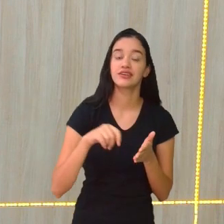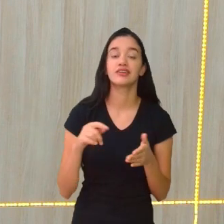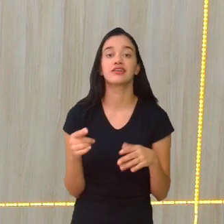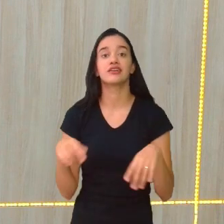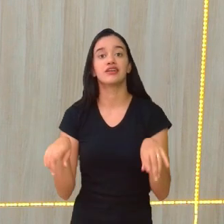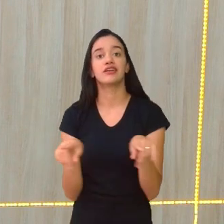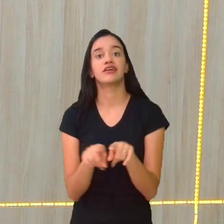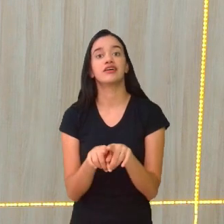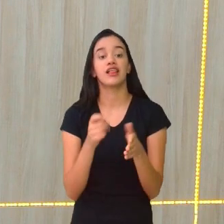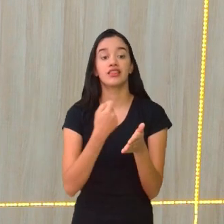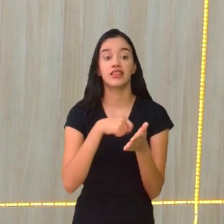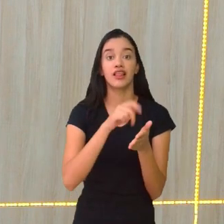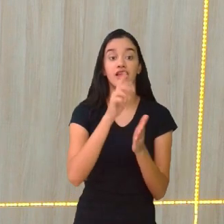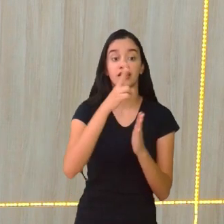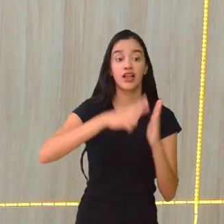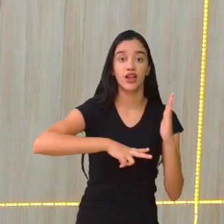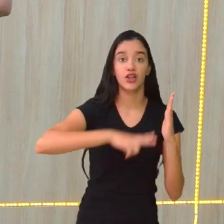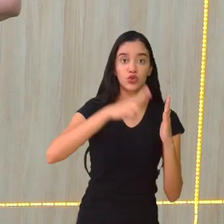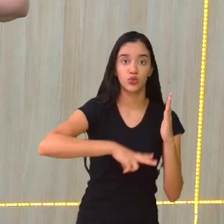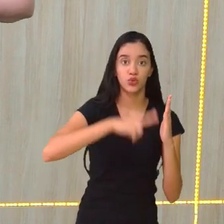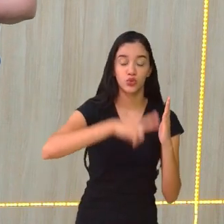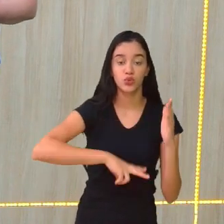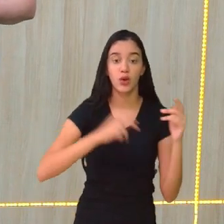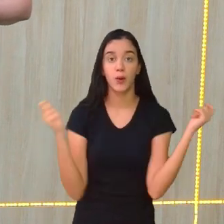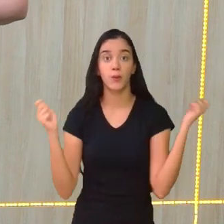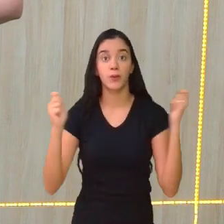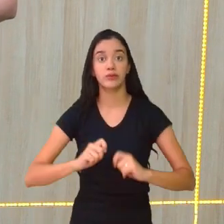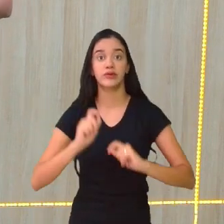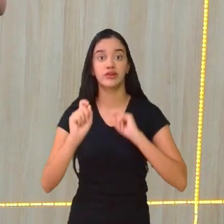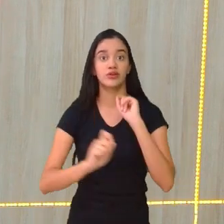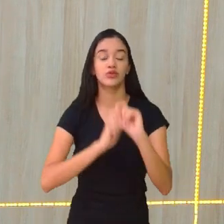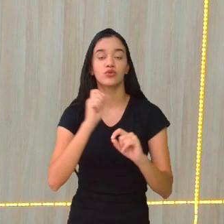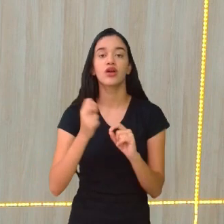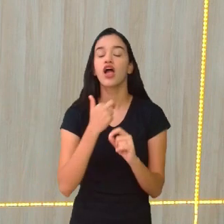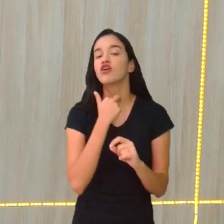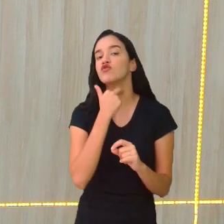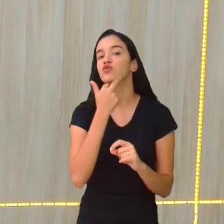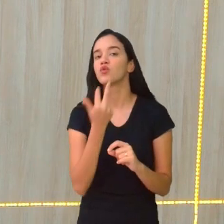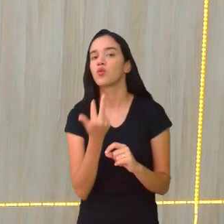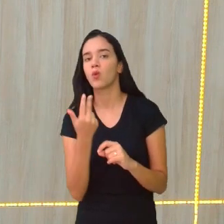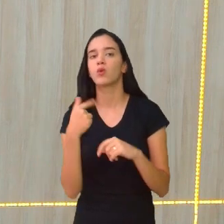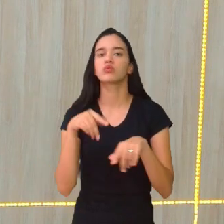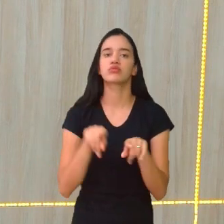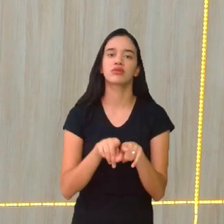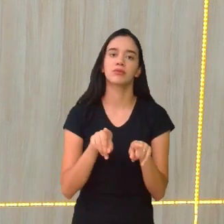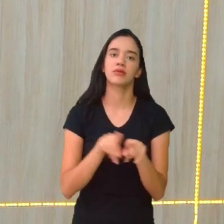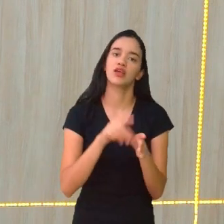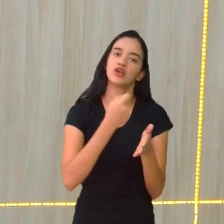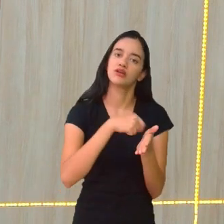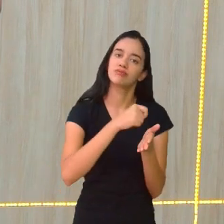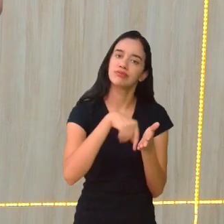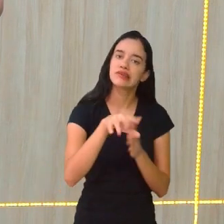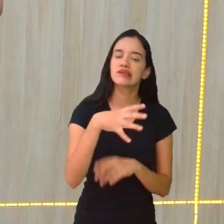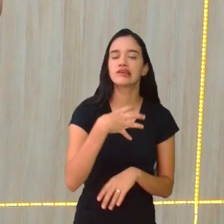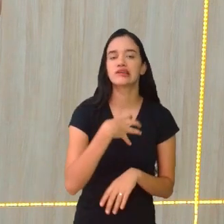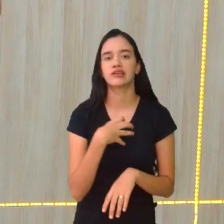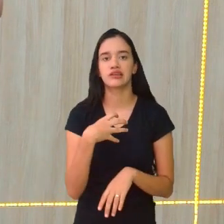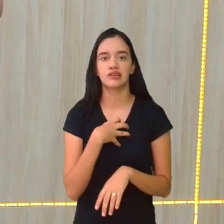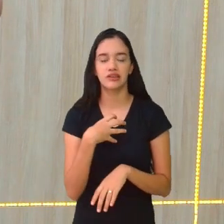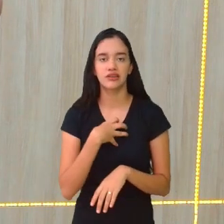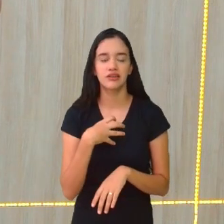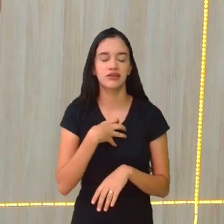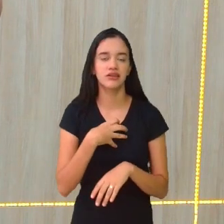Na leitura nos possibilita a entonação de voz, na escrita, não é, dá um sentido, não